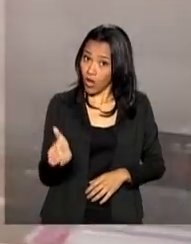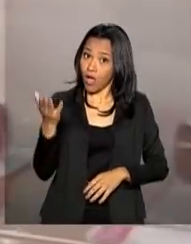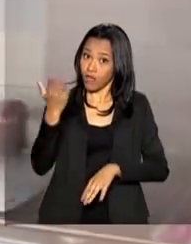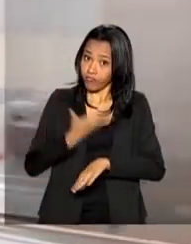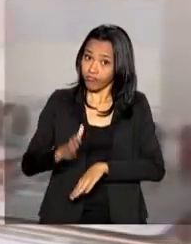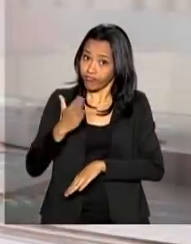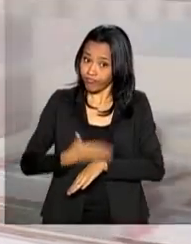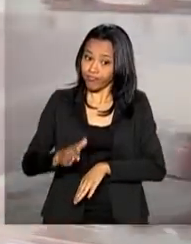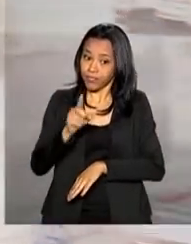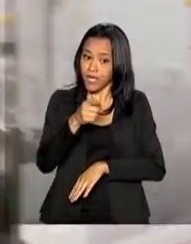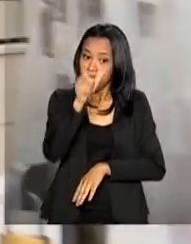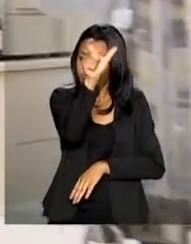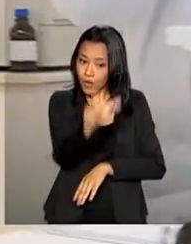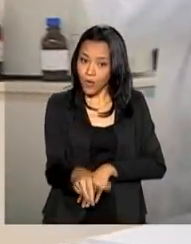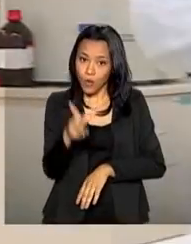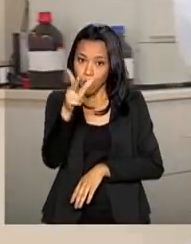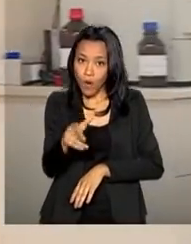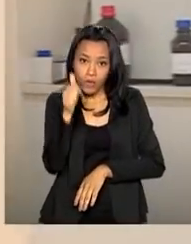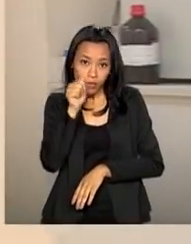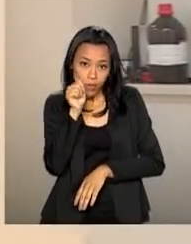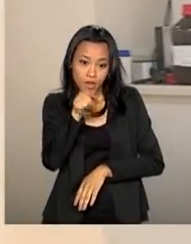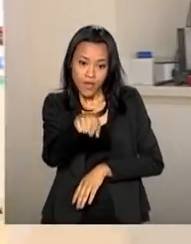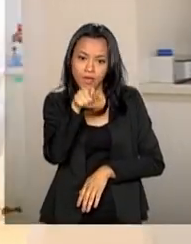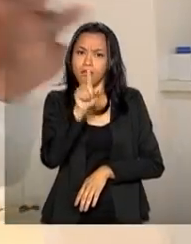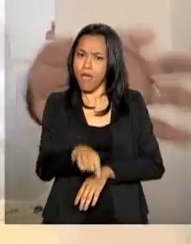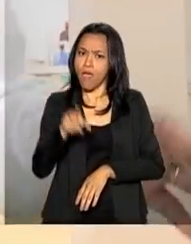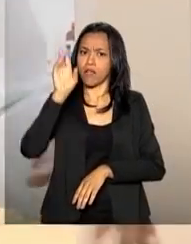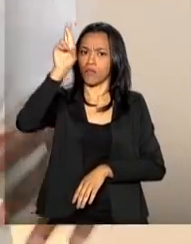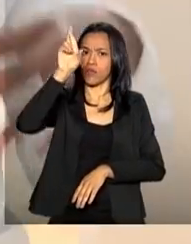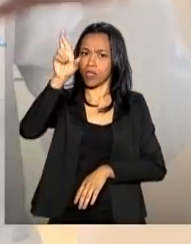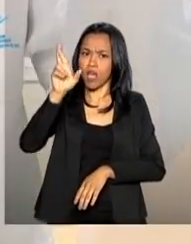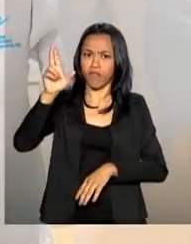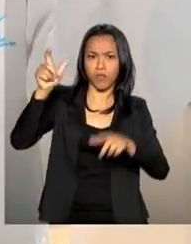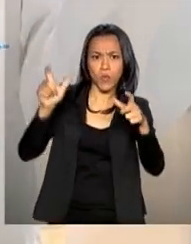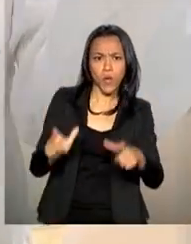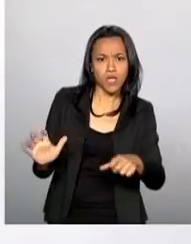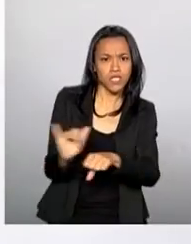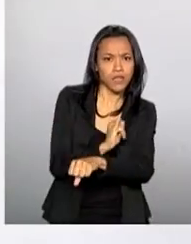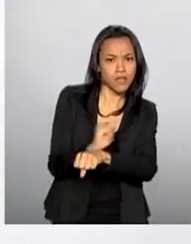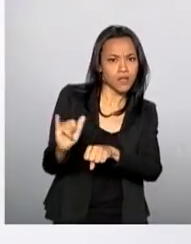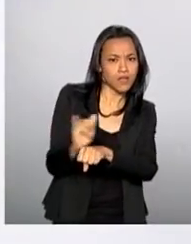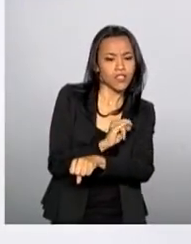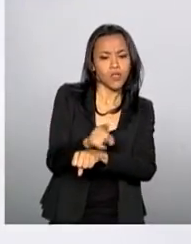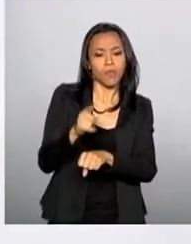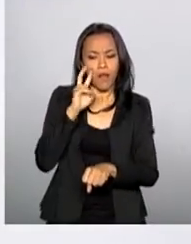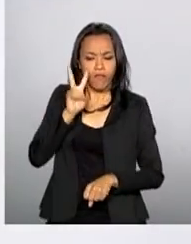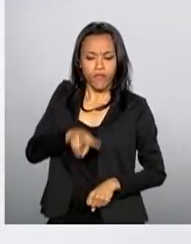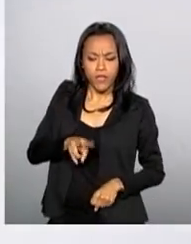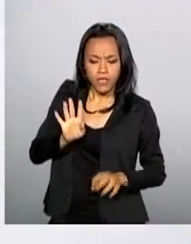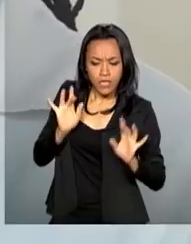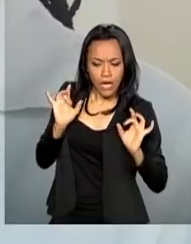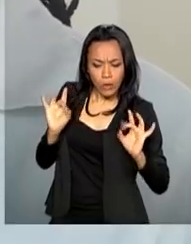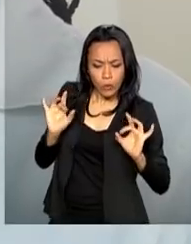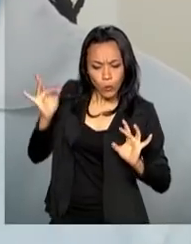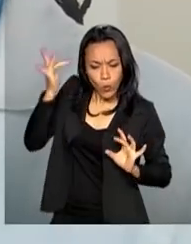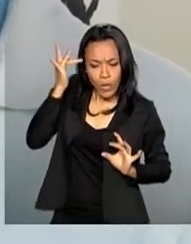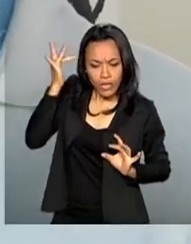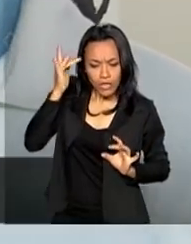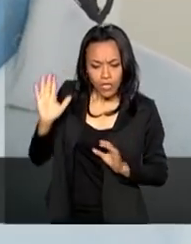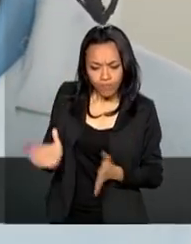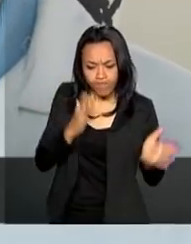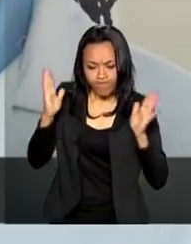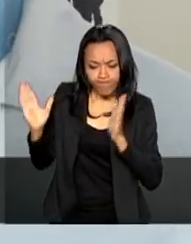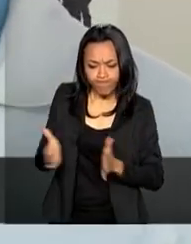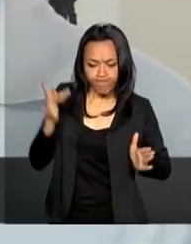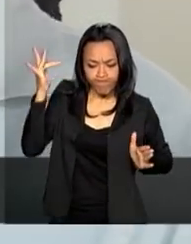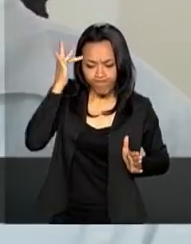a Frederica, que hoje é responsável por um setor estratégico, o de garantia da qualidade dos produtos. Os técnicos